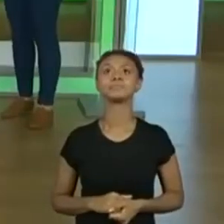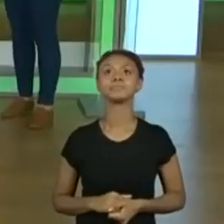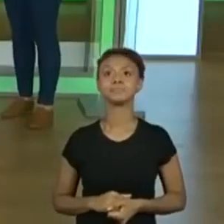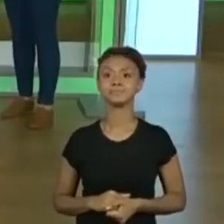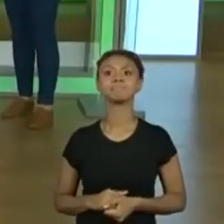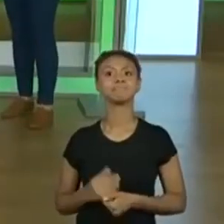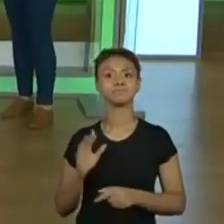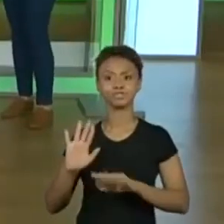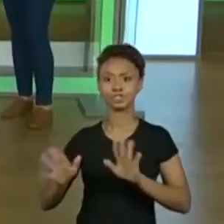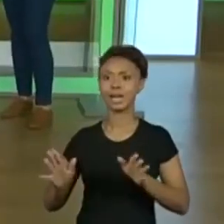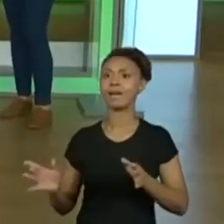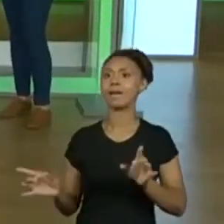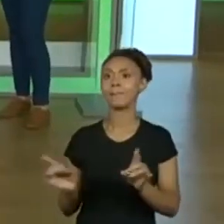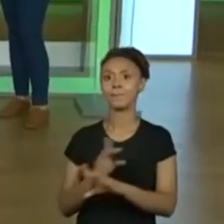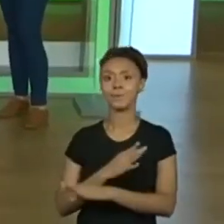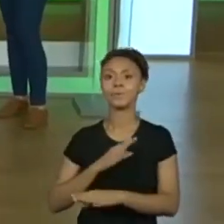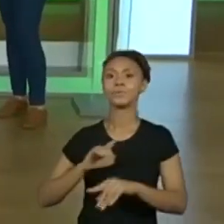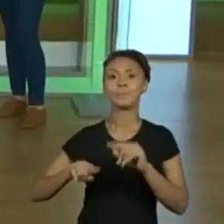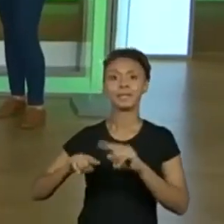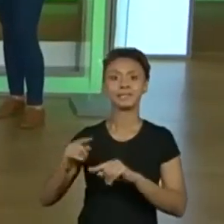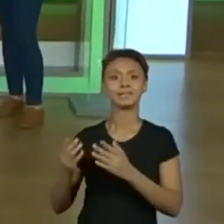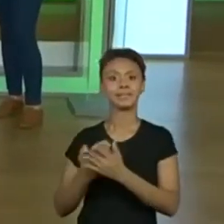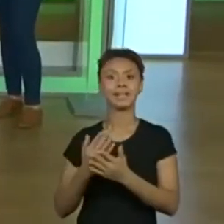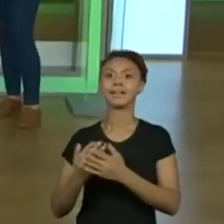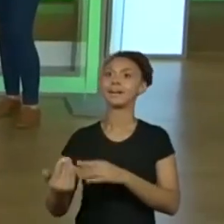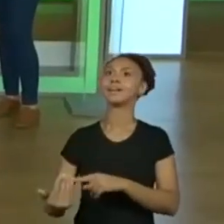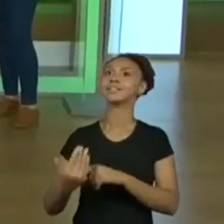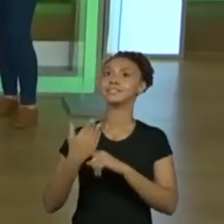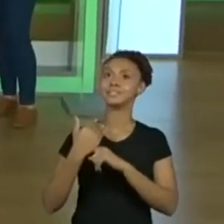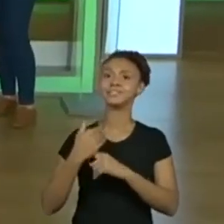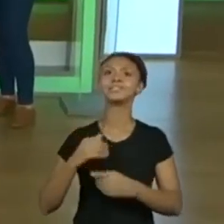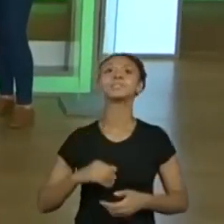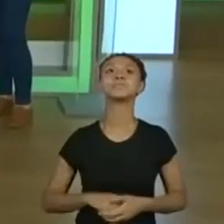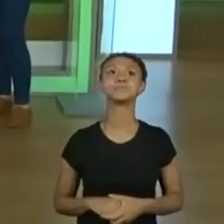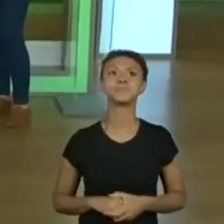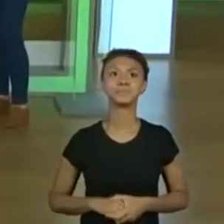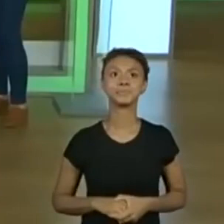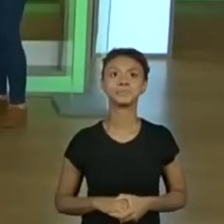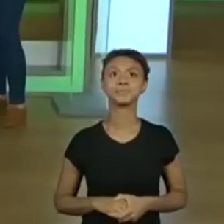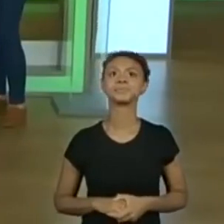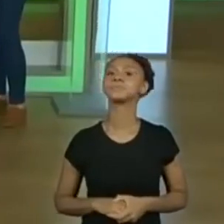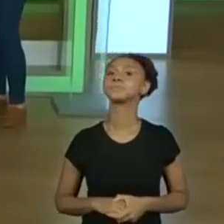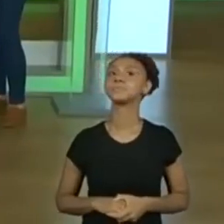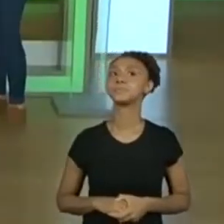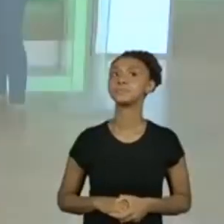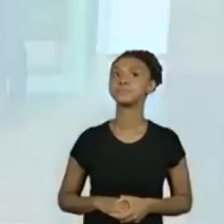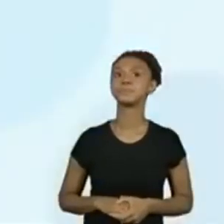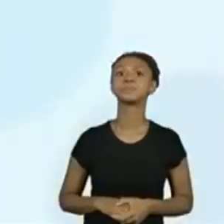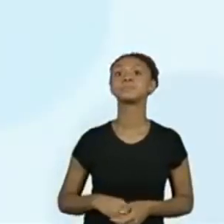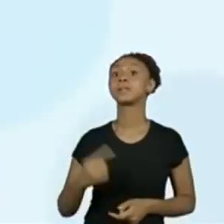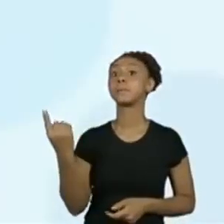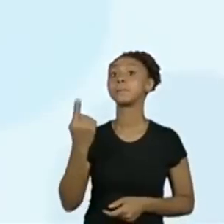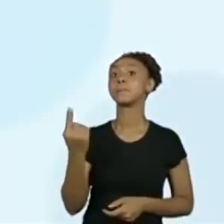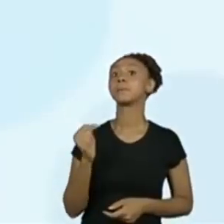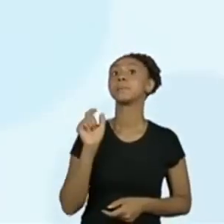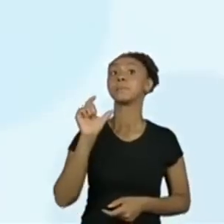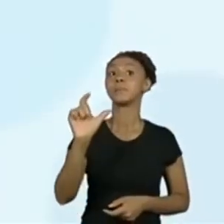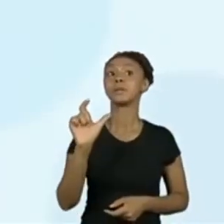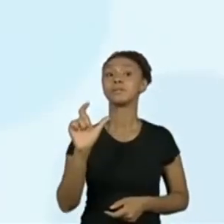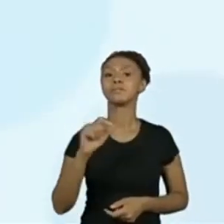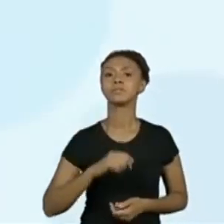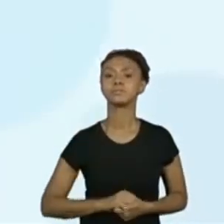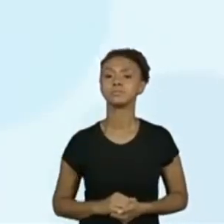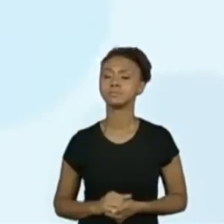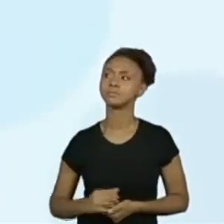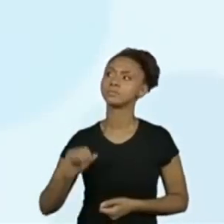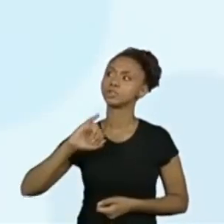interagindo. Isso, ajuda a gente bastante. Então, vamos lá, caneta. Primeira palavra, jogo.